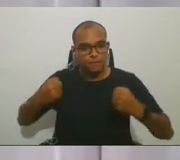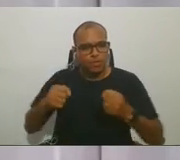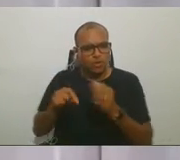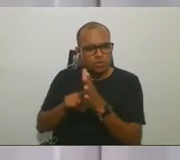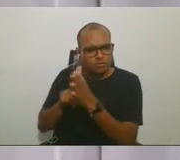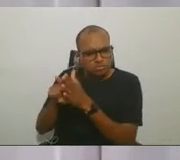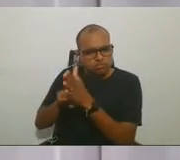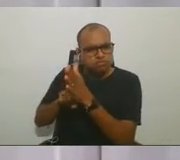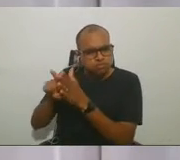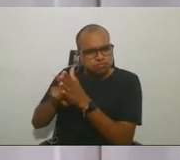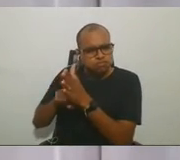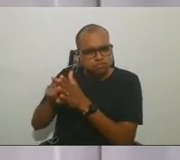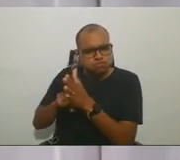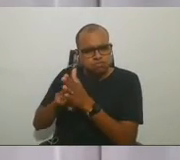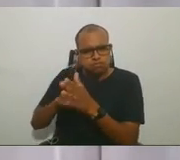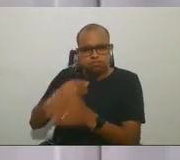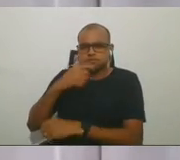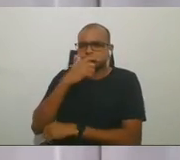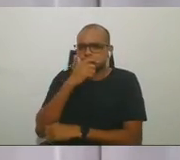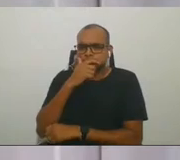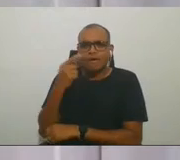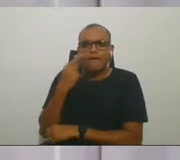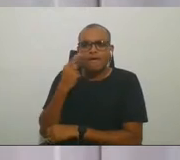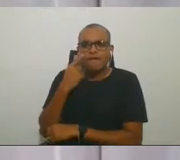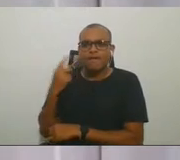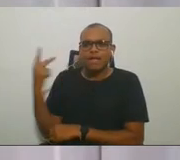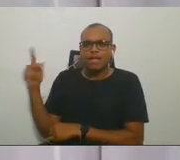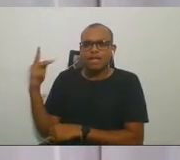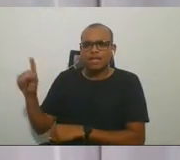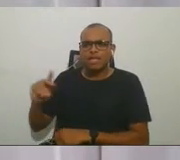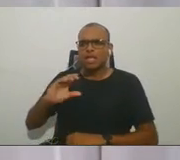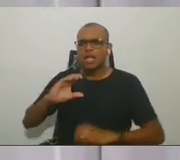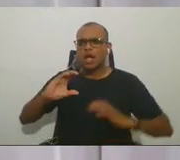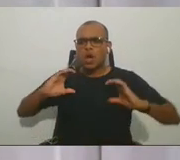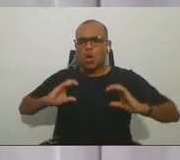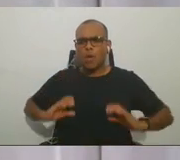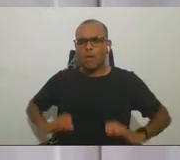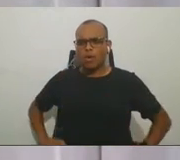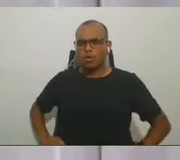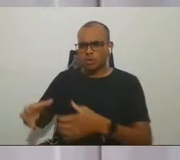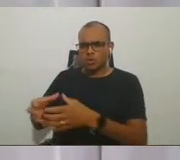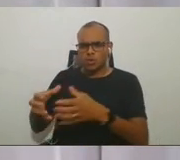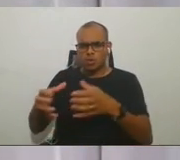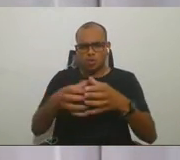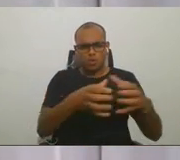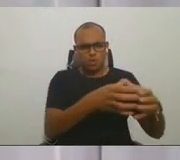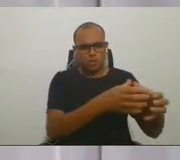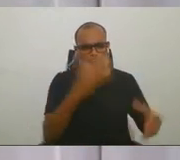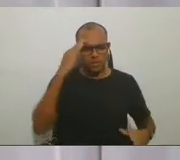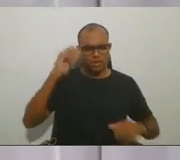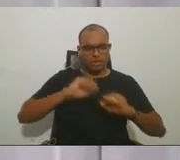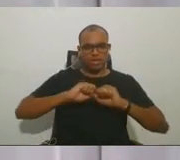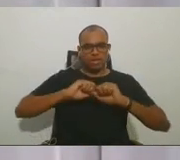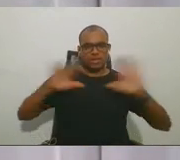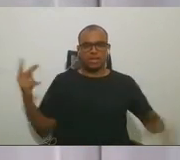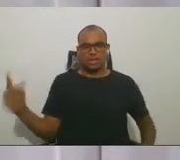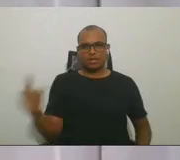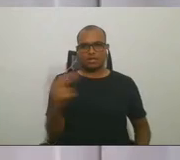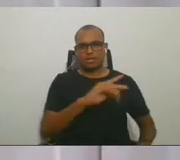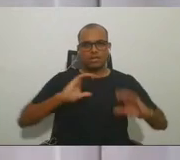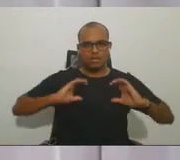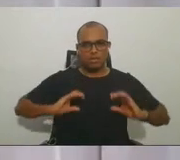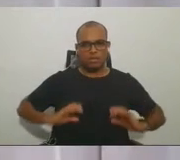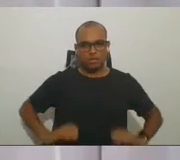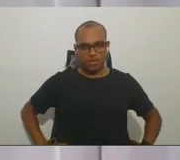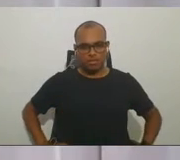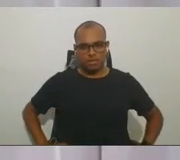para interpretar o comportamento de não poucos grupos que, de forma conjetural, sustenho, têm